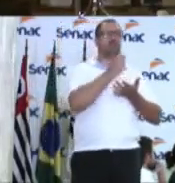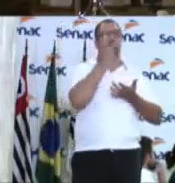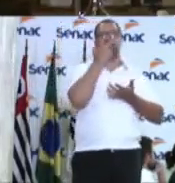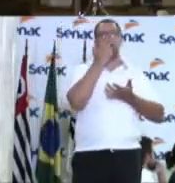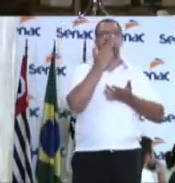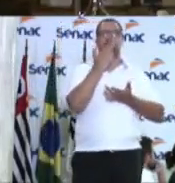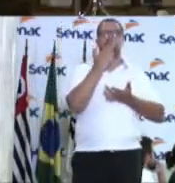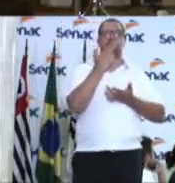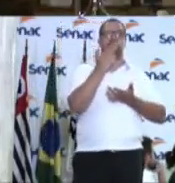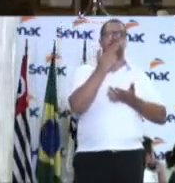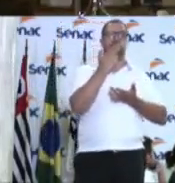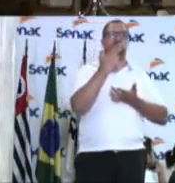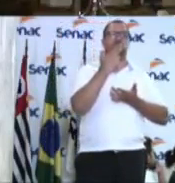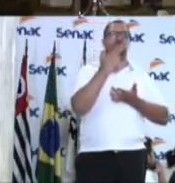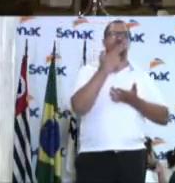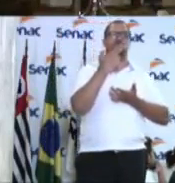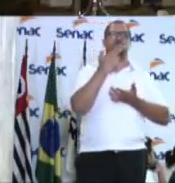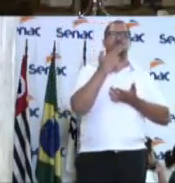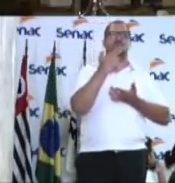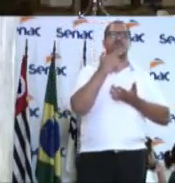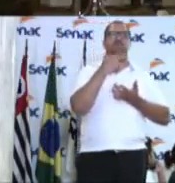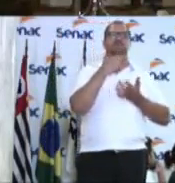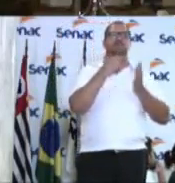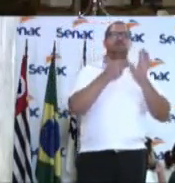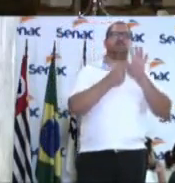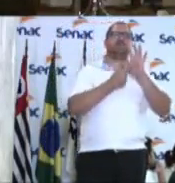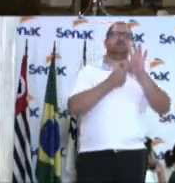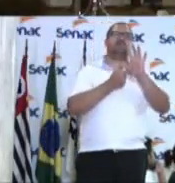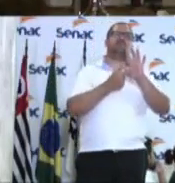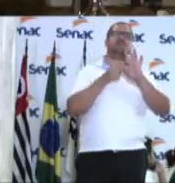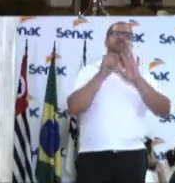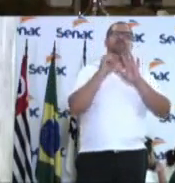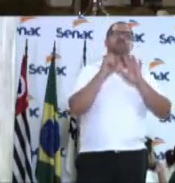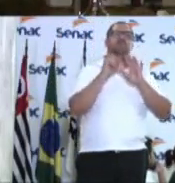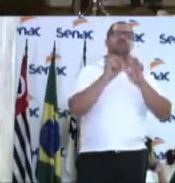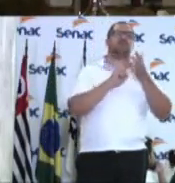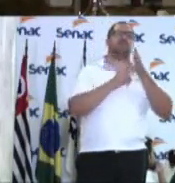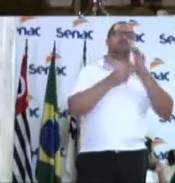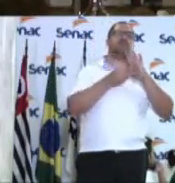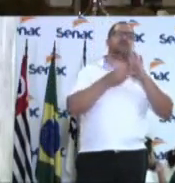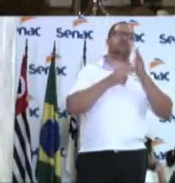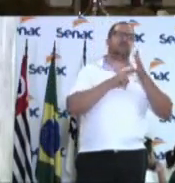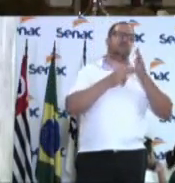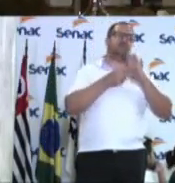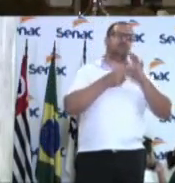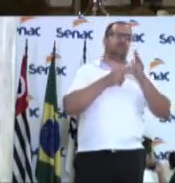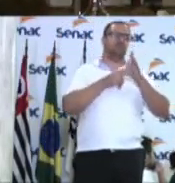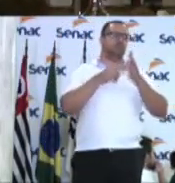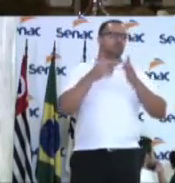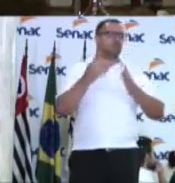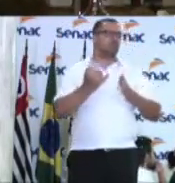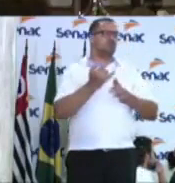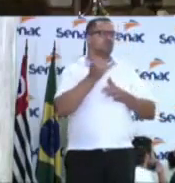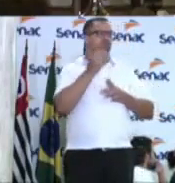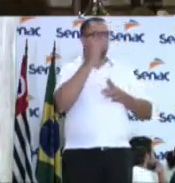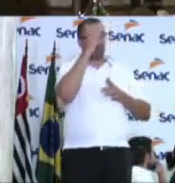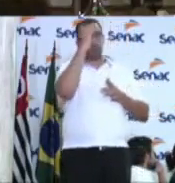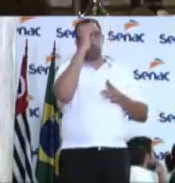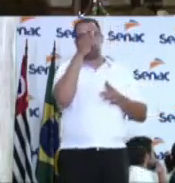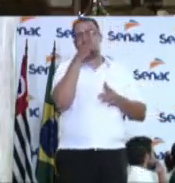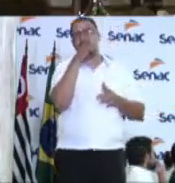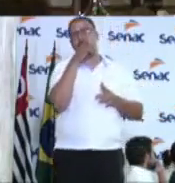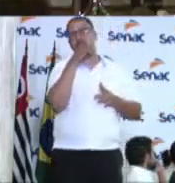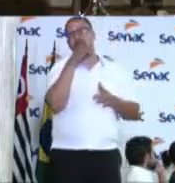mais definido o propósito da marca, qual é a causa dela, a mensagem principal, porque ela